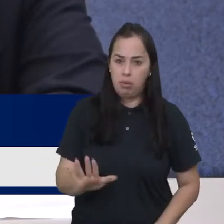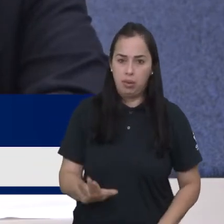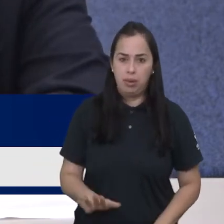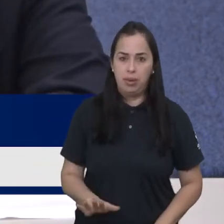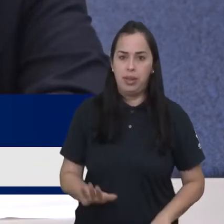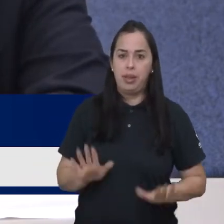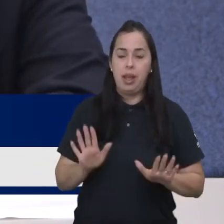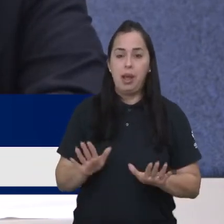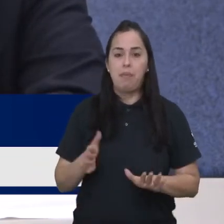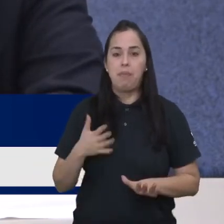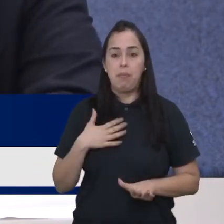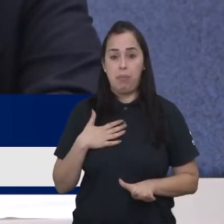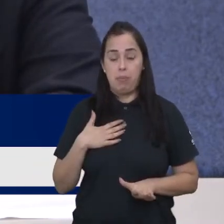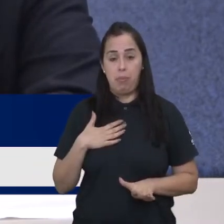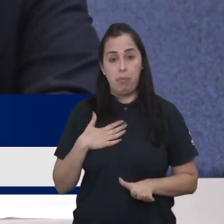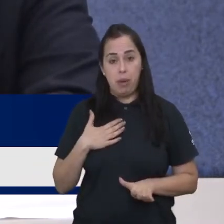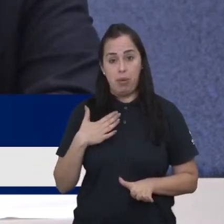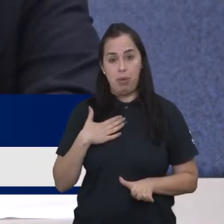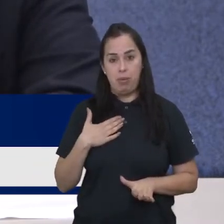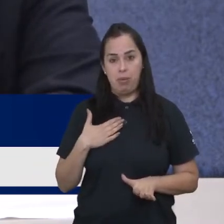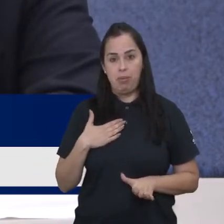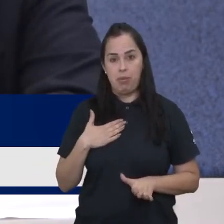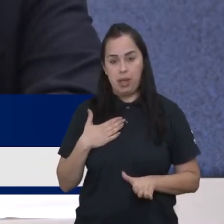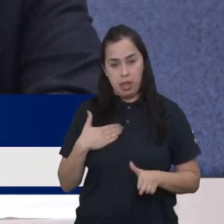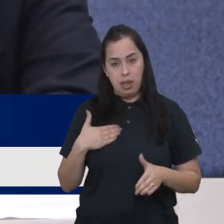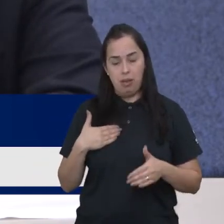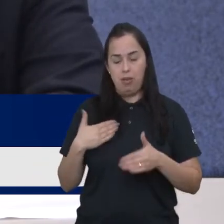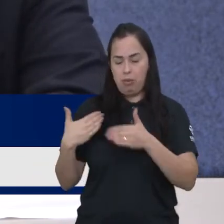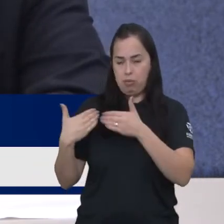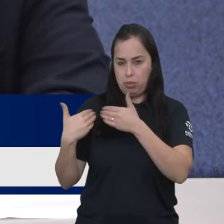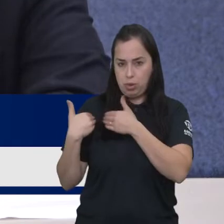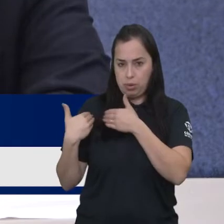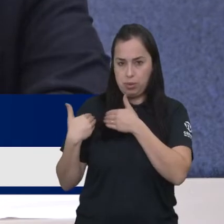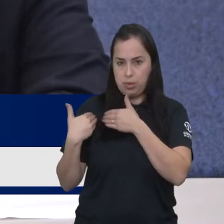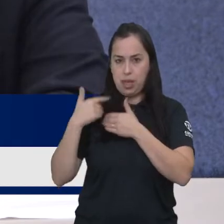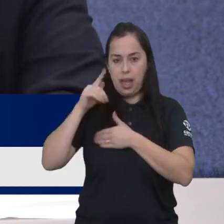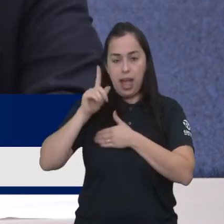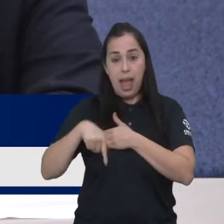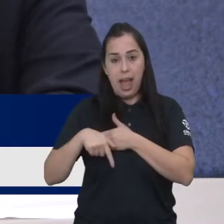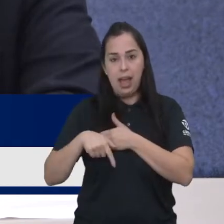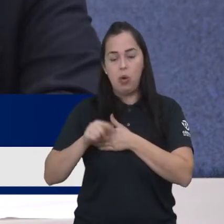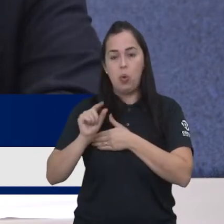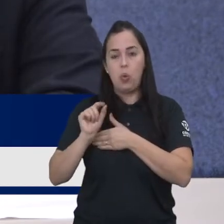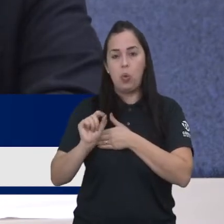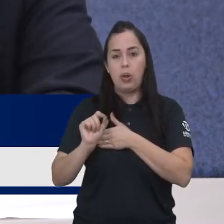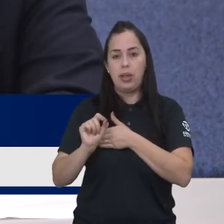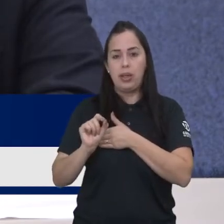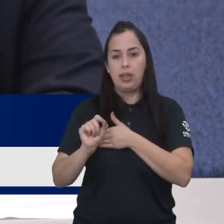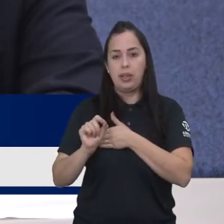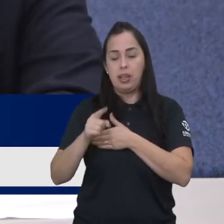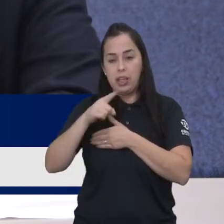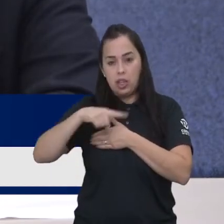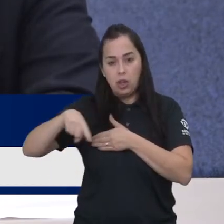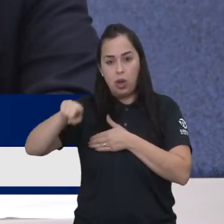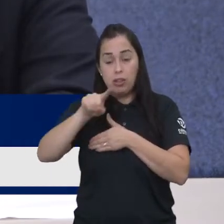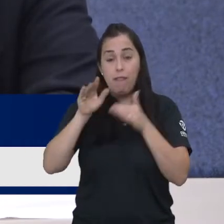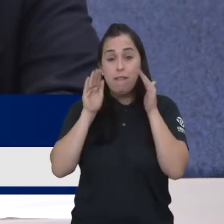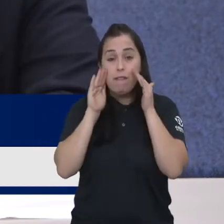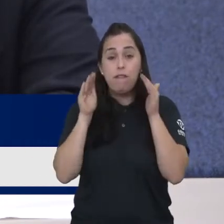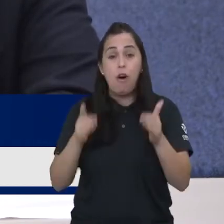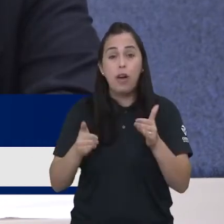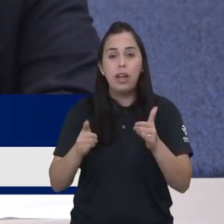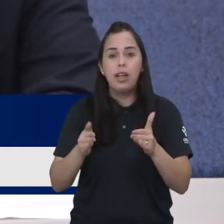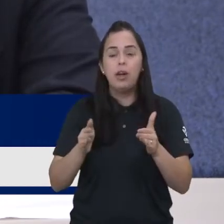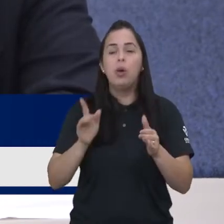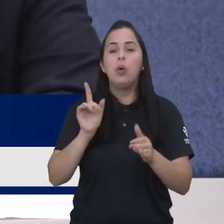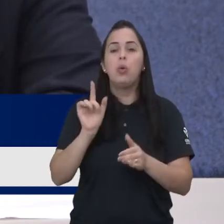coisa assim. A minha condução aqui, enquanto autor e presidente da comissão, vai ser para que a gente foque